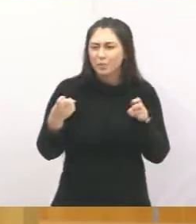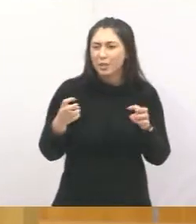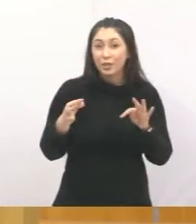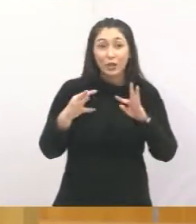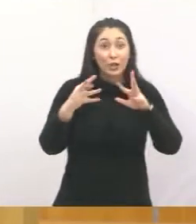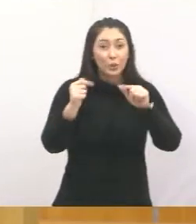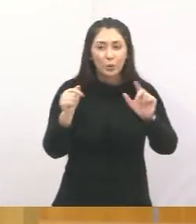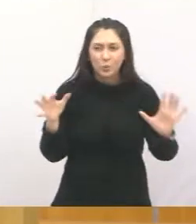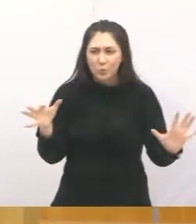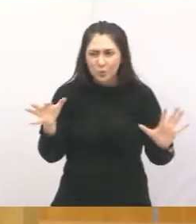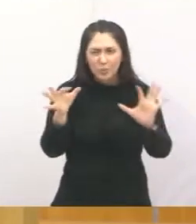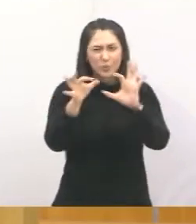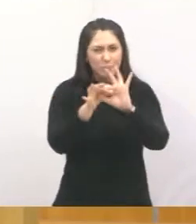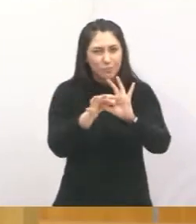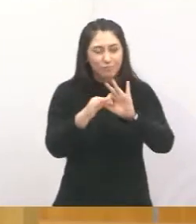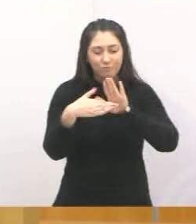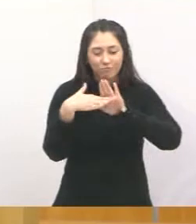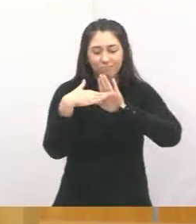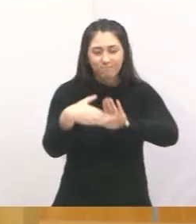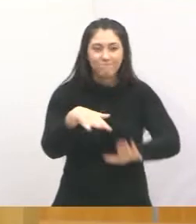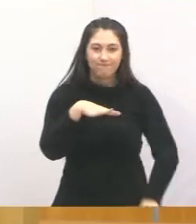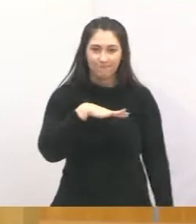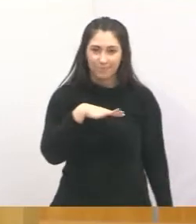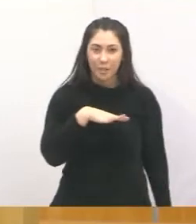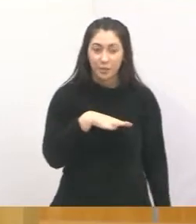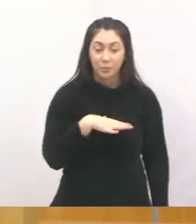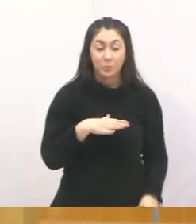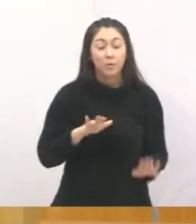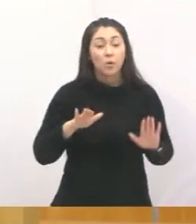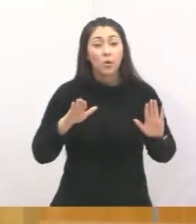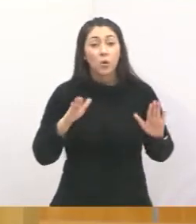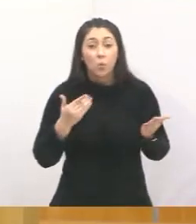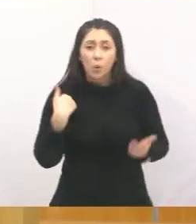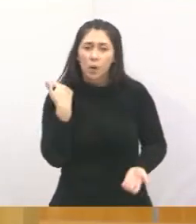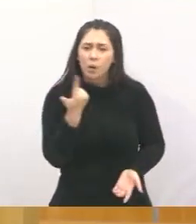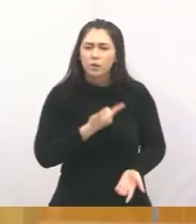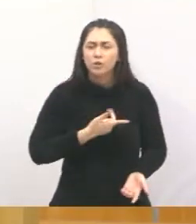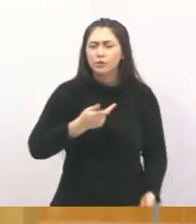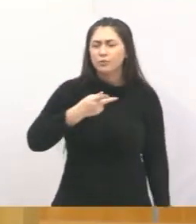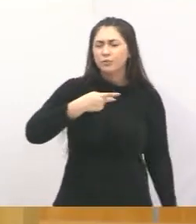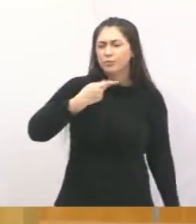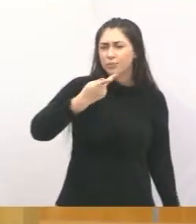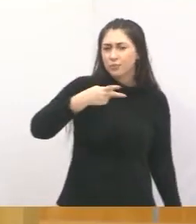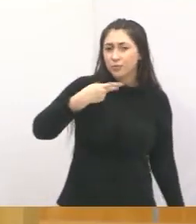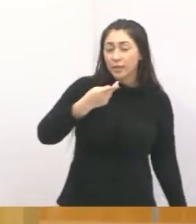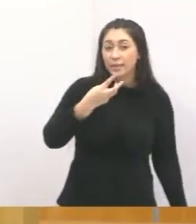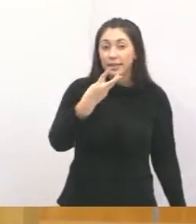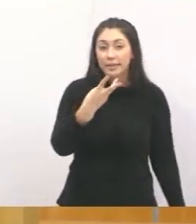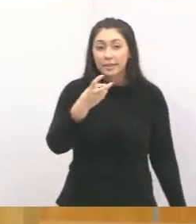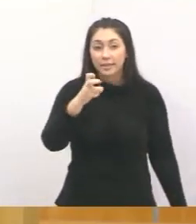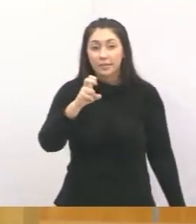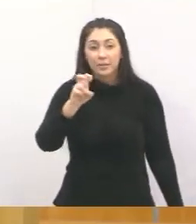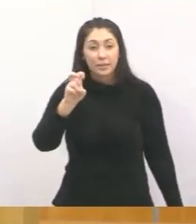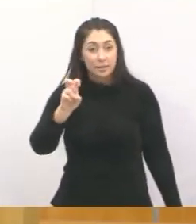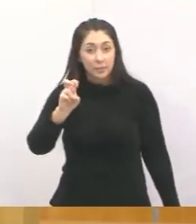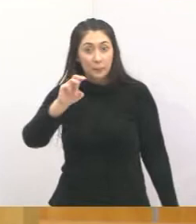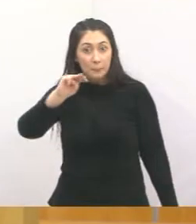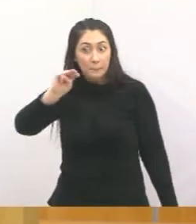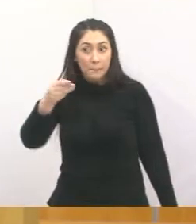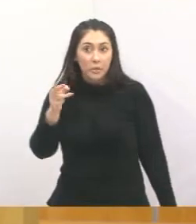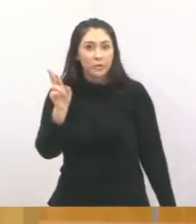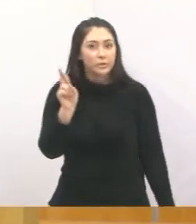sintonia para o bem da cidade. Então, quando a gente fala de 355